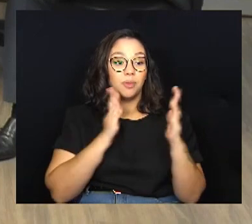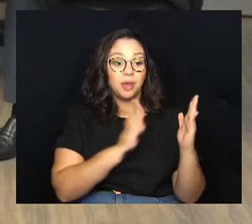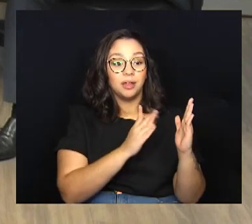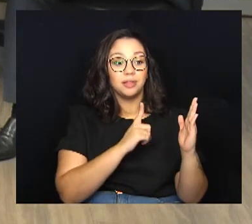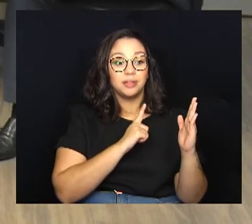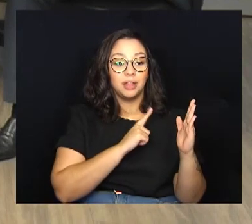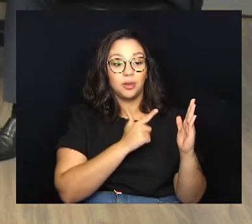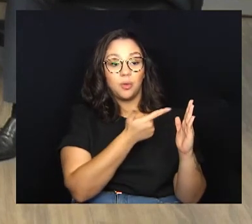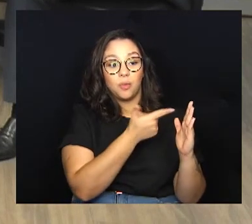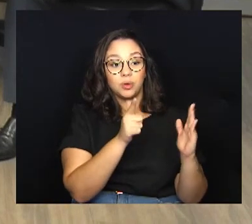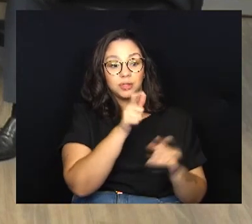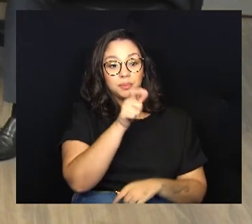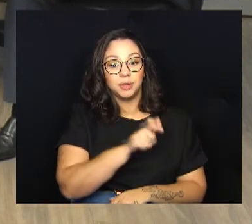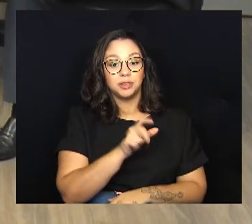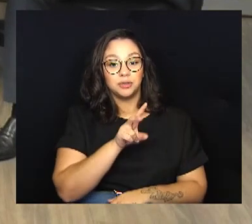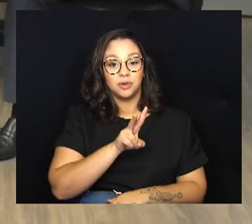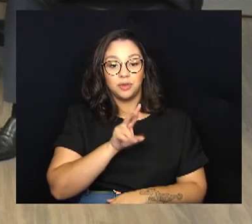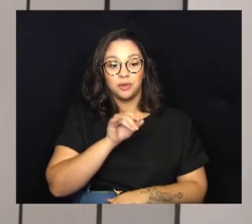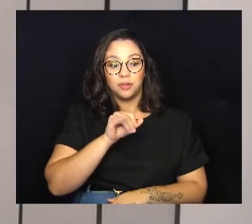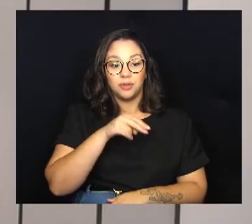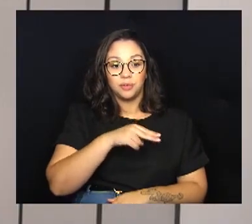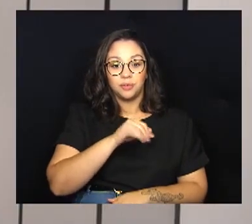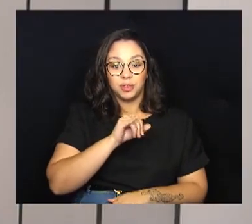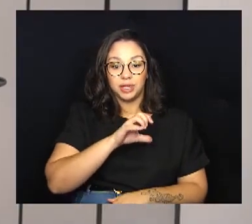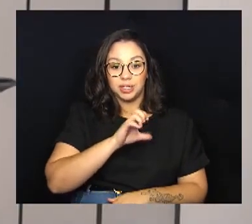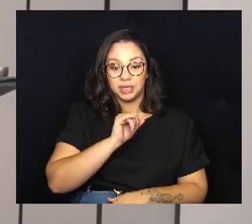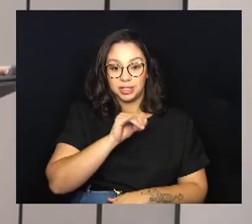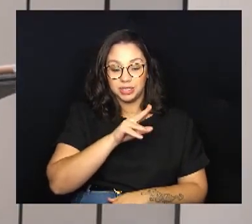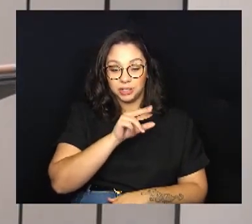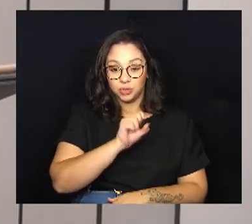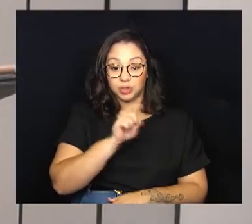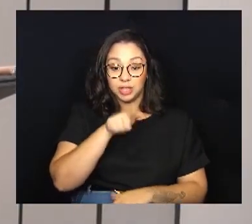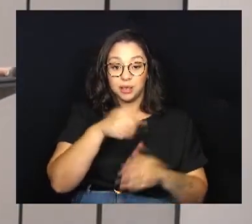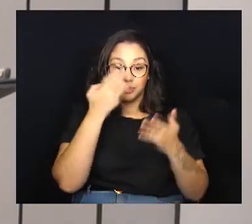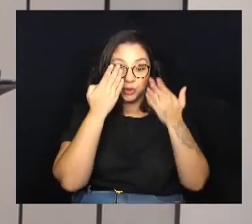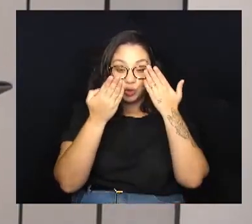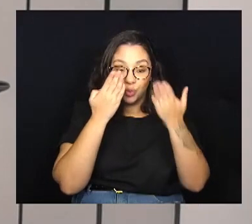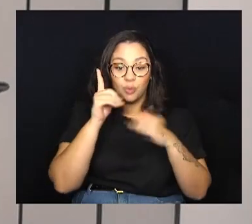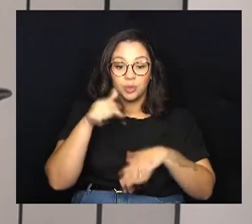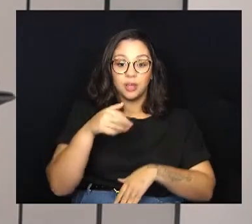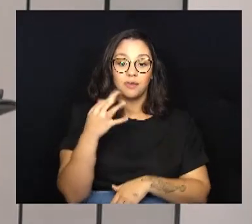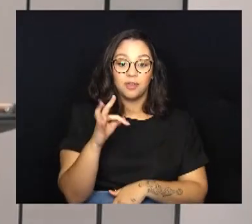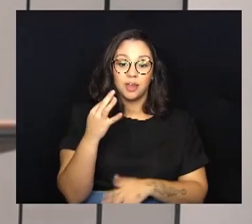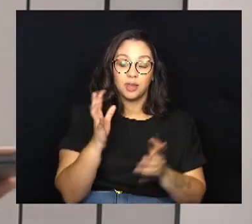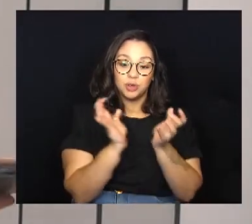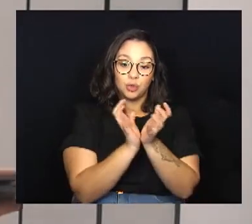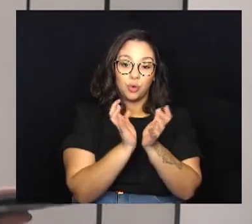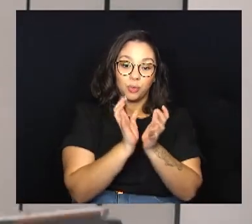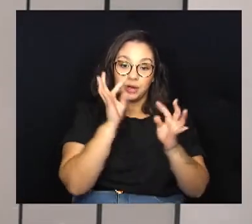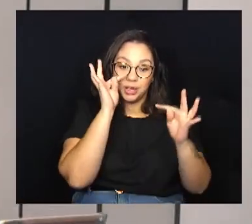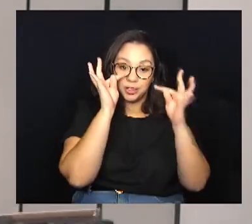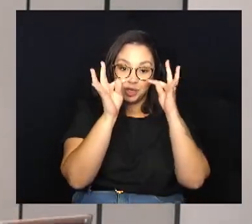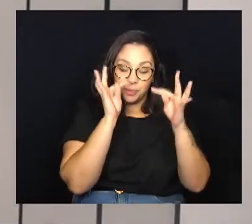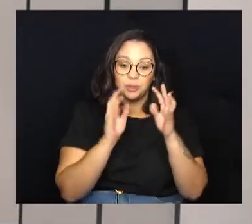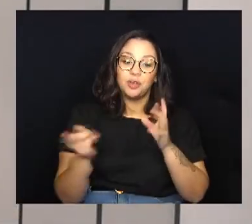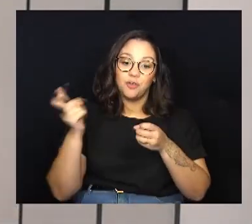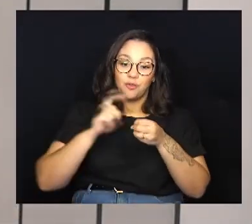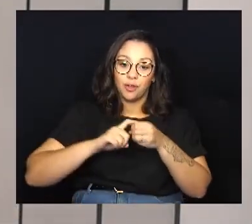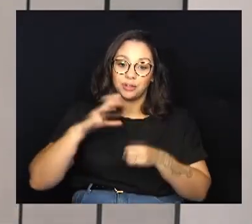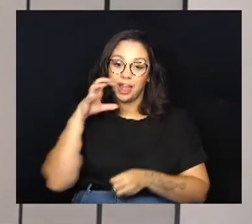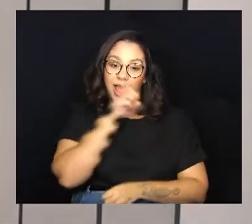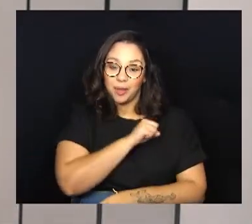equipamentos. Assistência social junto com saúde. É uma dificuldade trabalhar junto. A população de rua hoje está muito